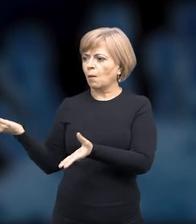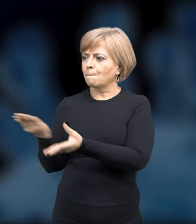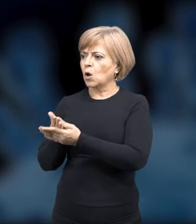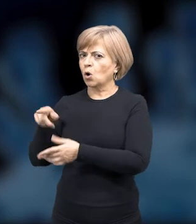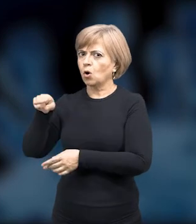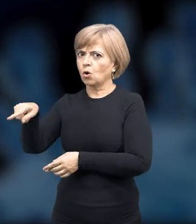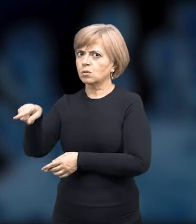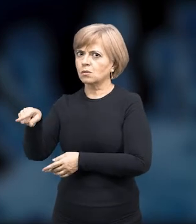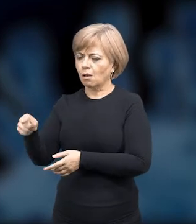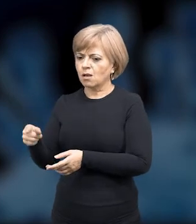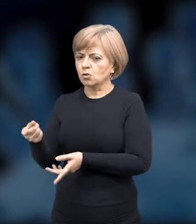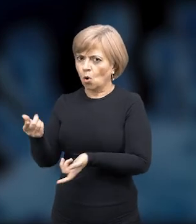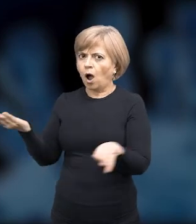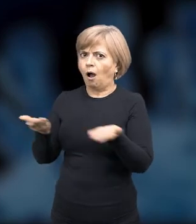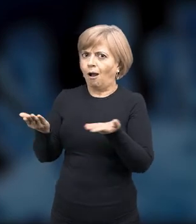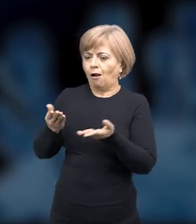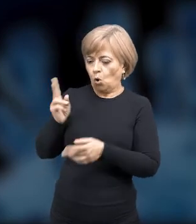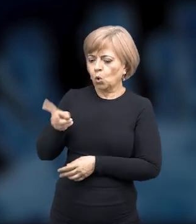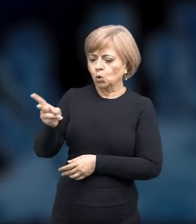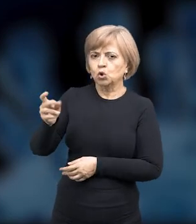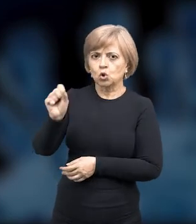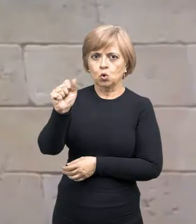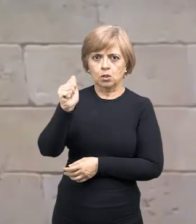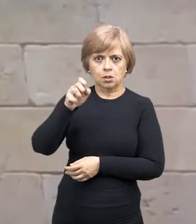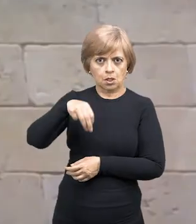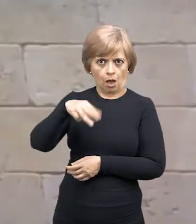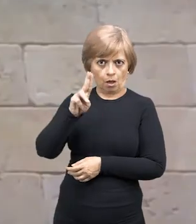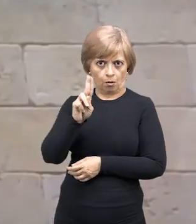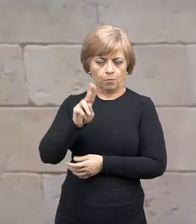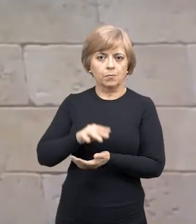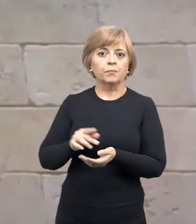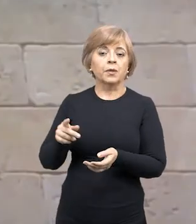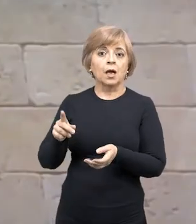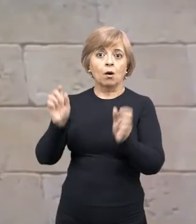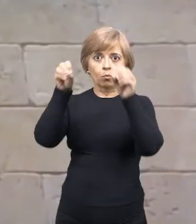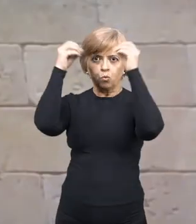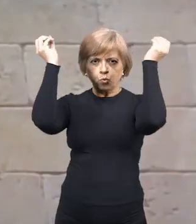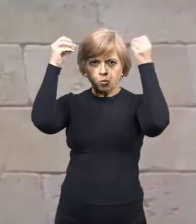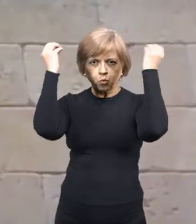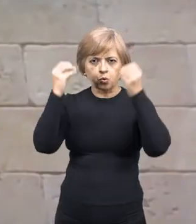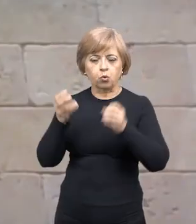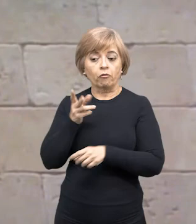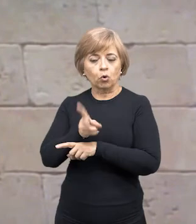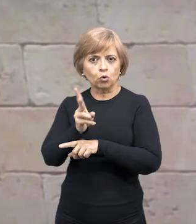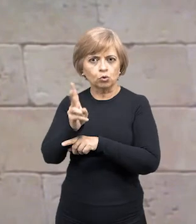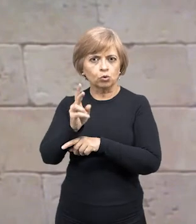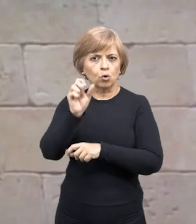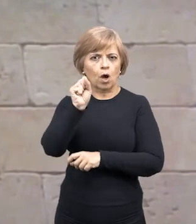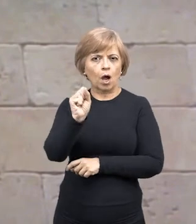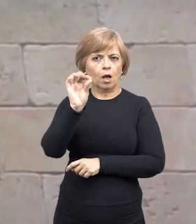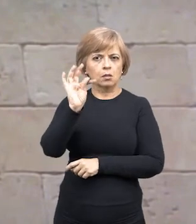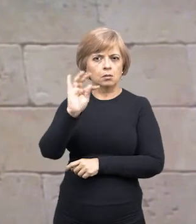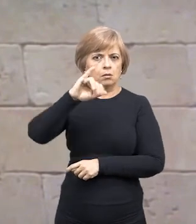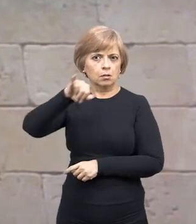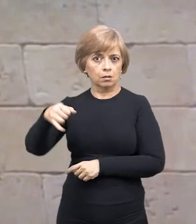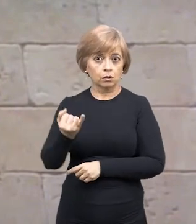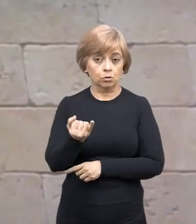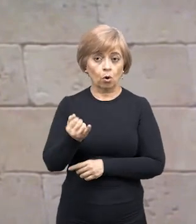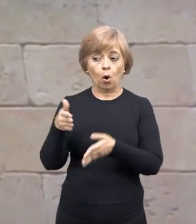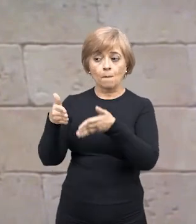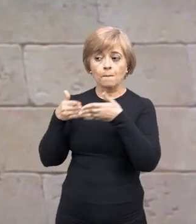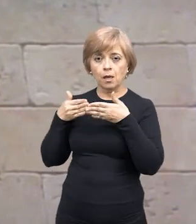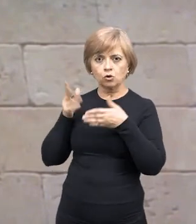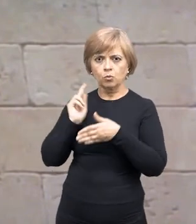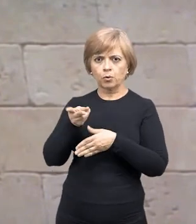de SAMU. Essa tutela de urgência ela foi mantida no tribunal por meio de agravo de instrumento, foi mantida pelo STJ num pedido que a